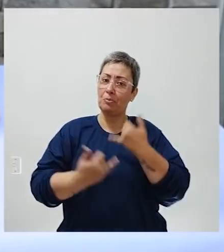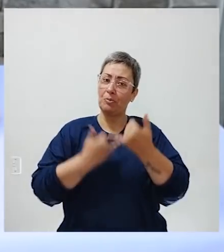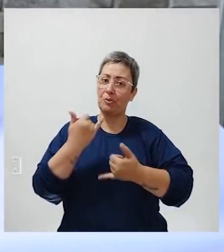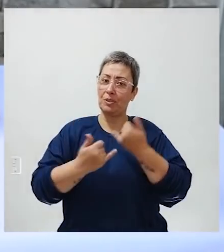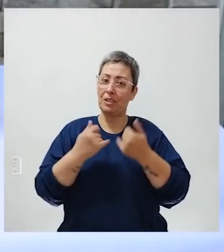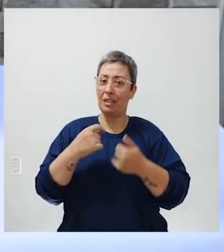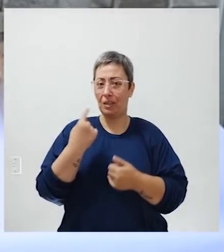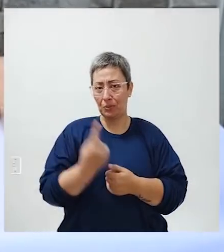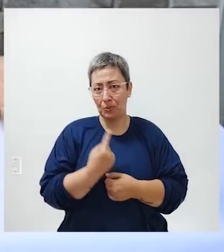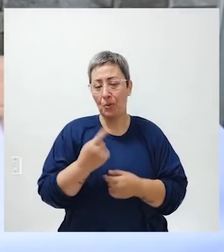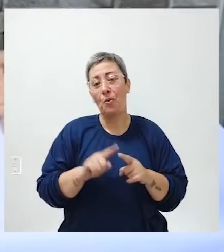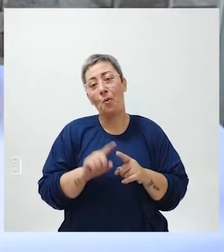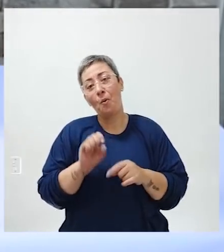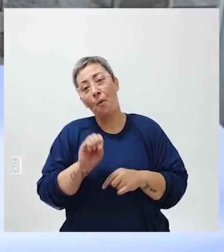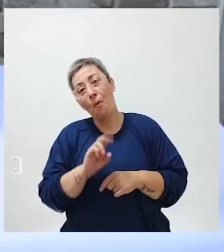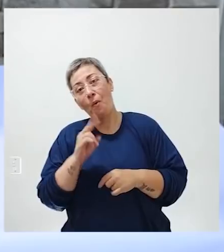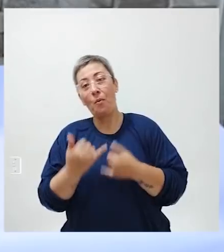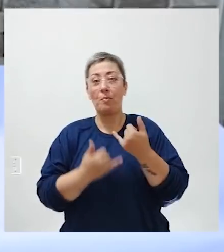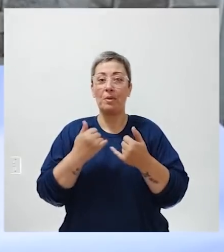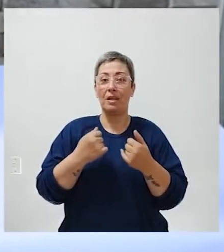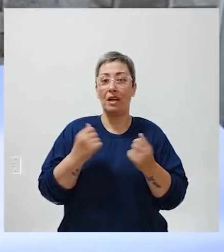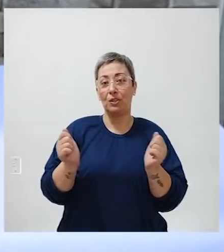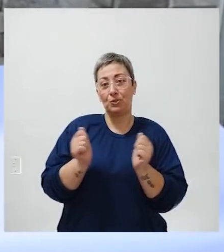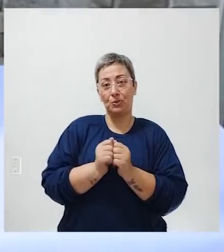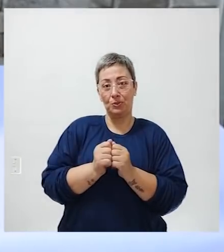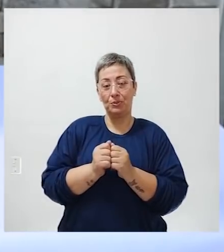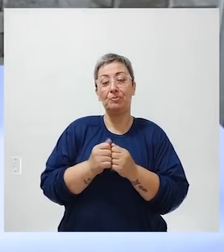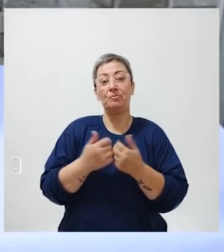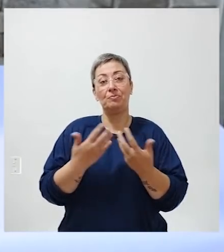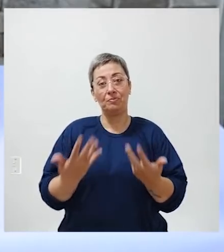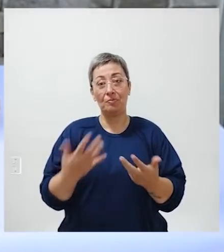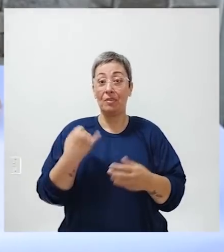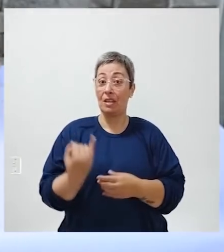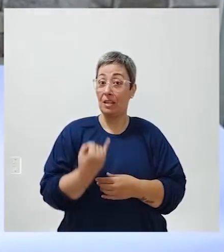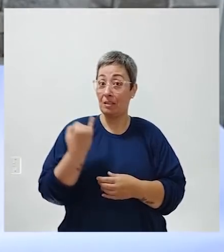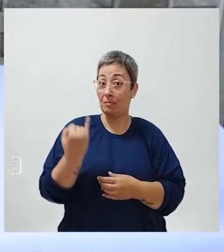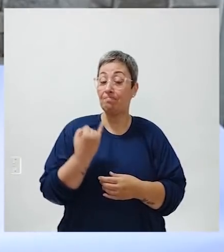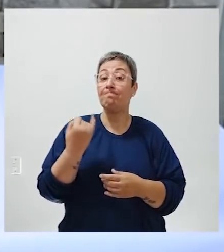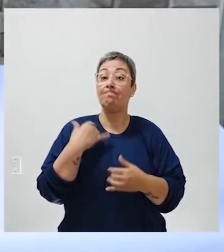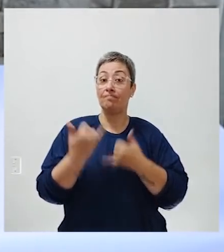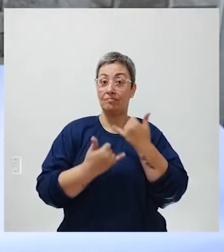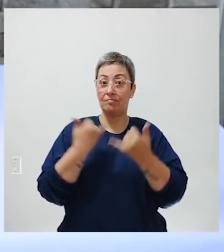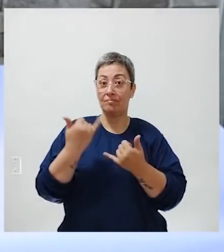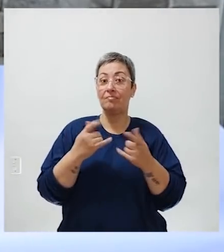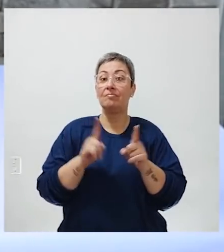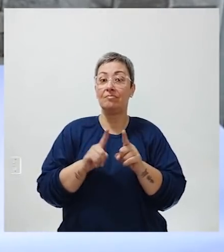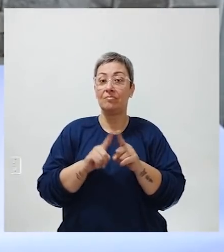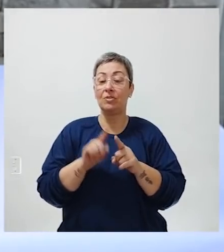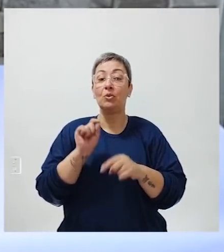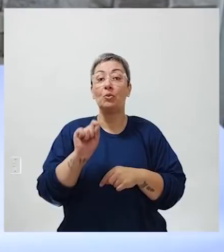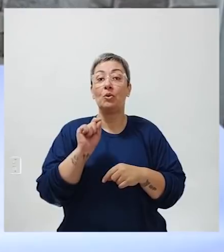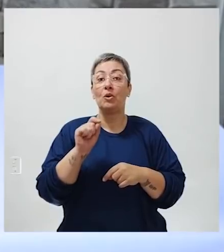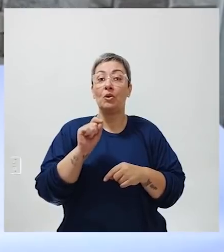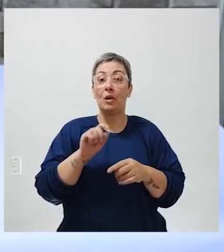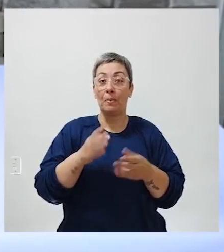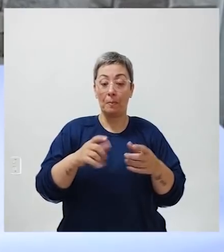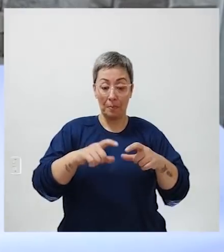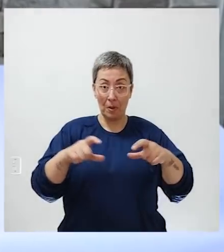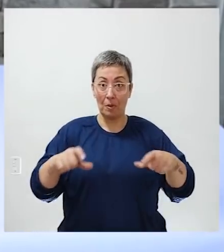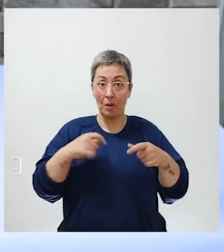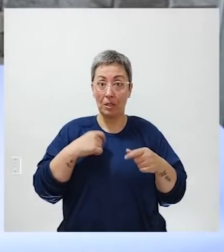para brincar sozinho ou dá para brincar com alguém, não é? O importante dessa brincadeira é que